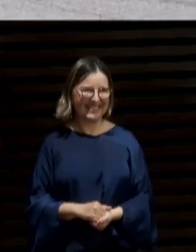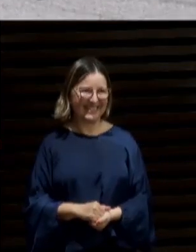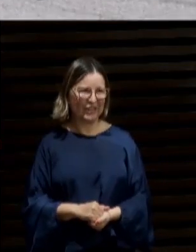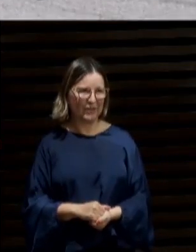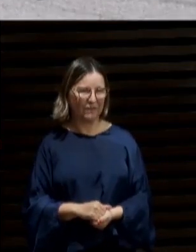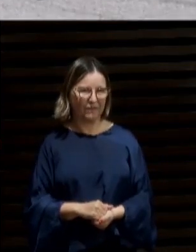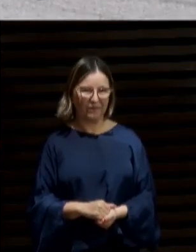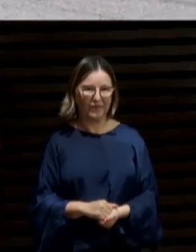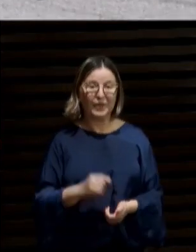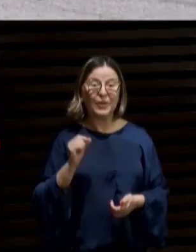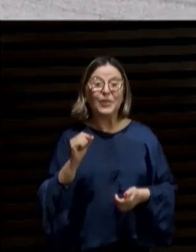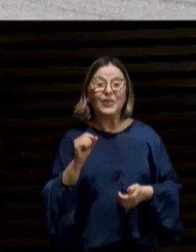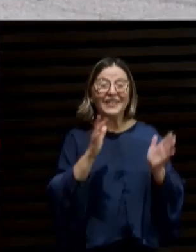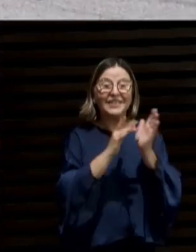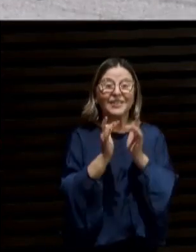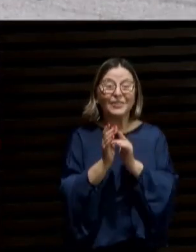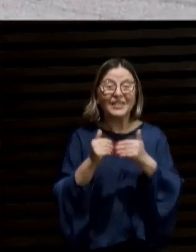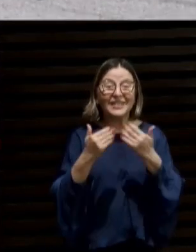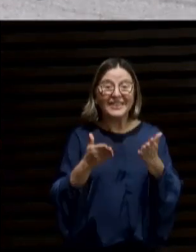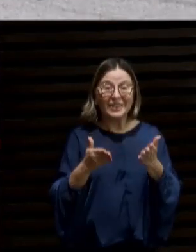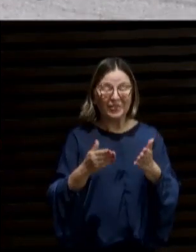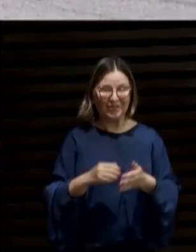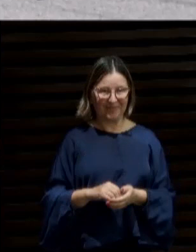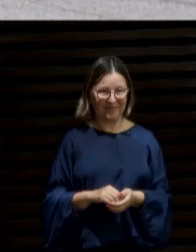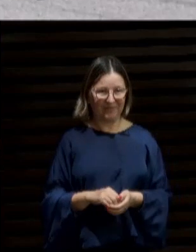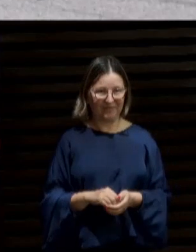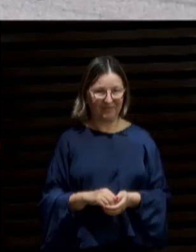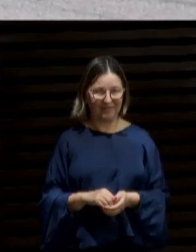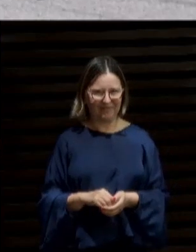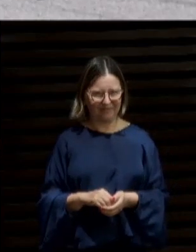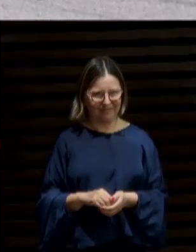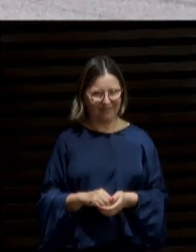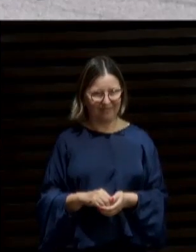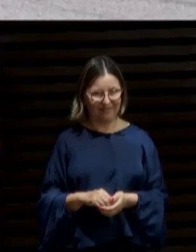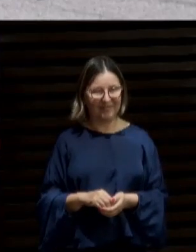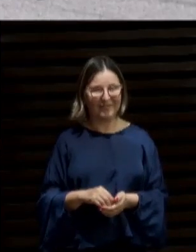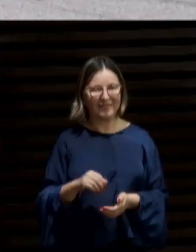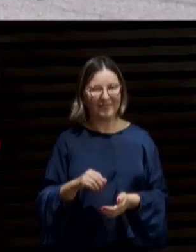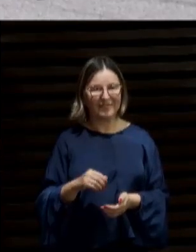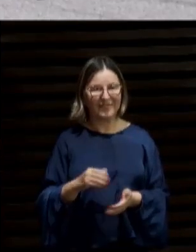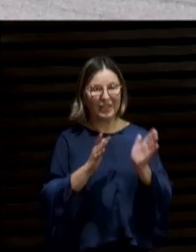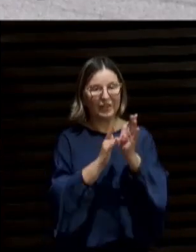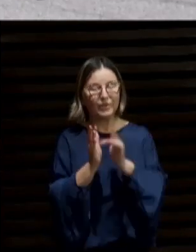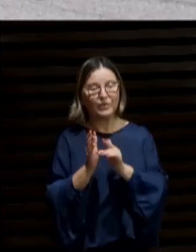Foi que Ele te deu. Vê se você repete aí. Ele te deu o quê?